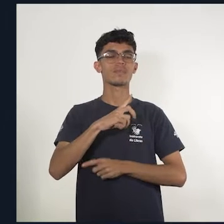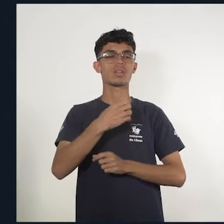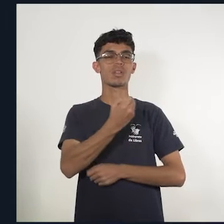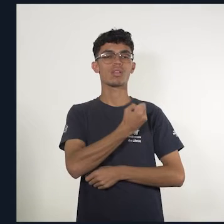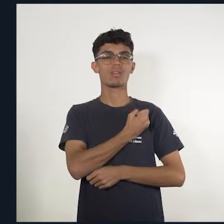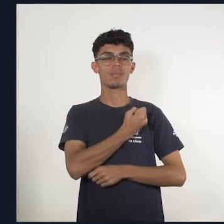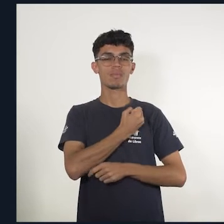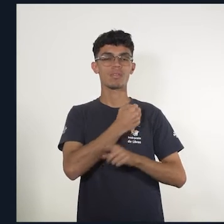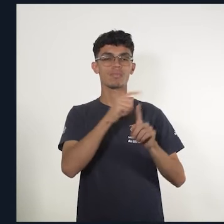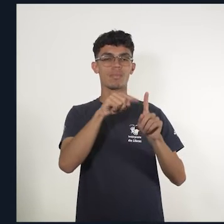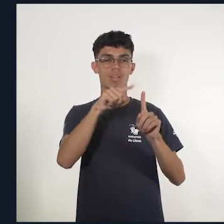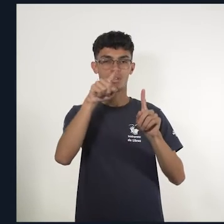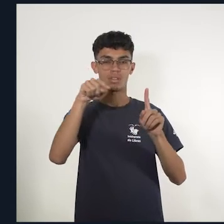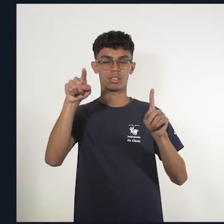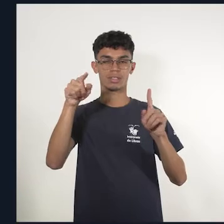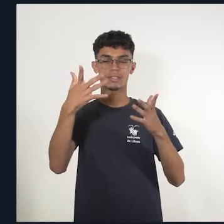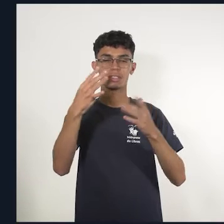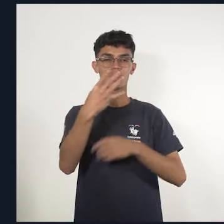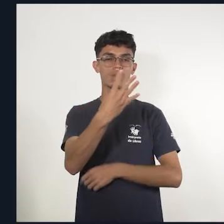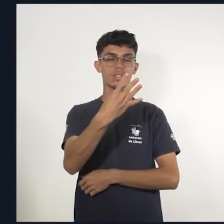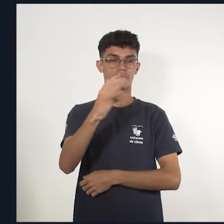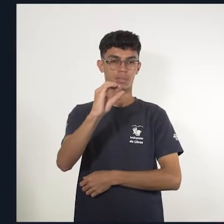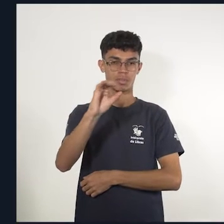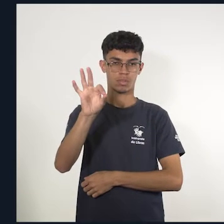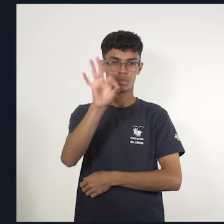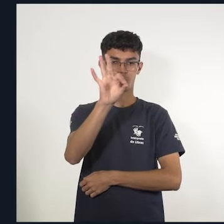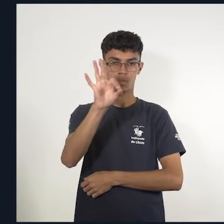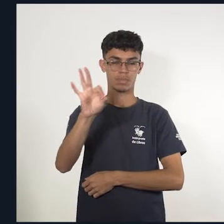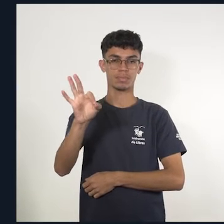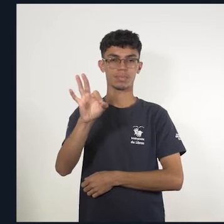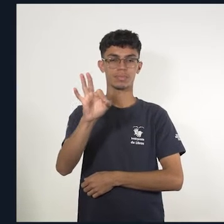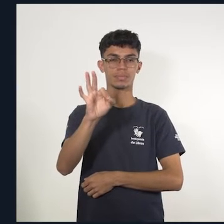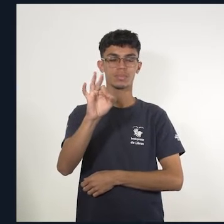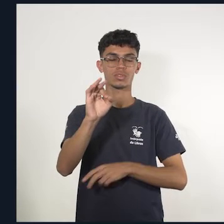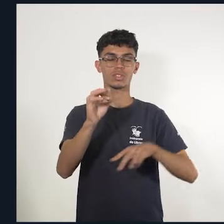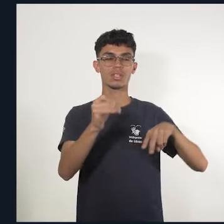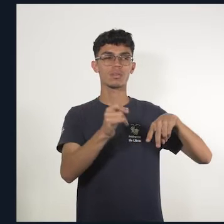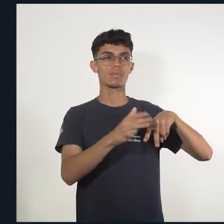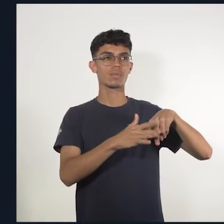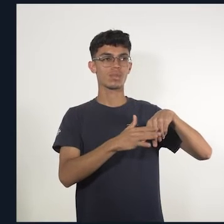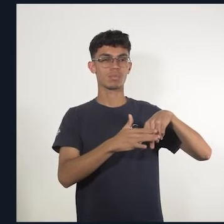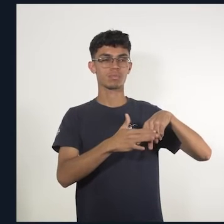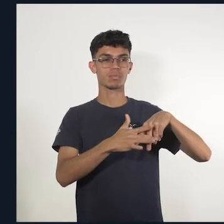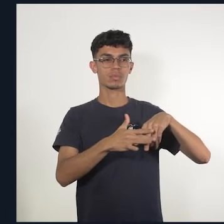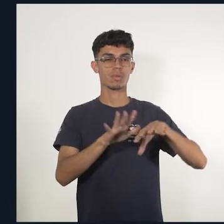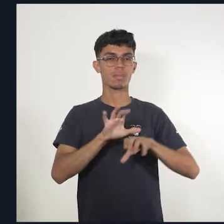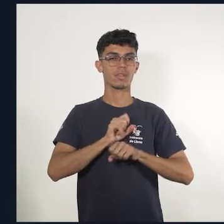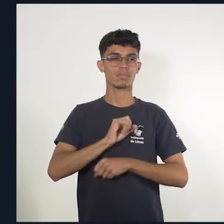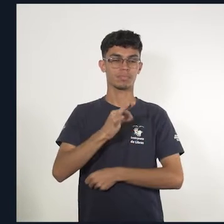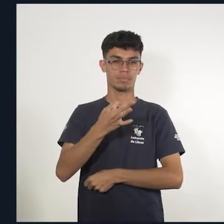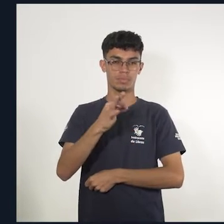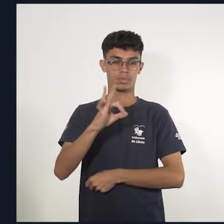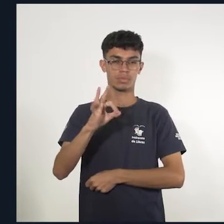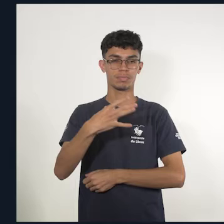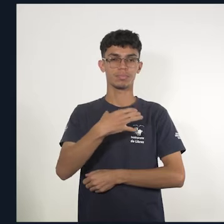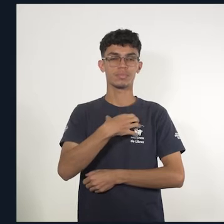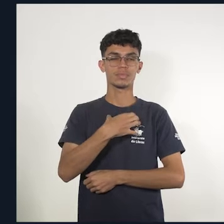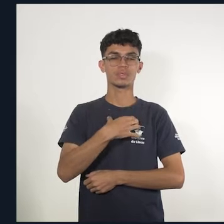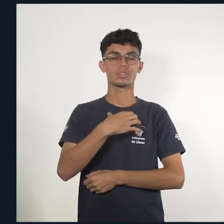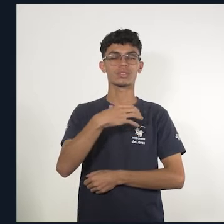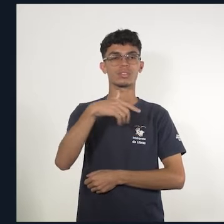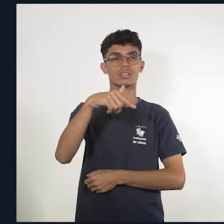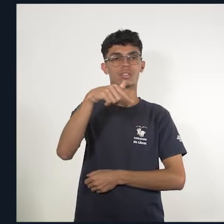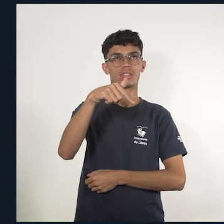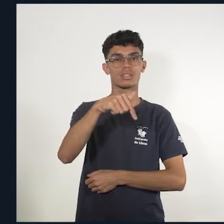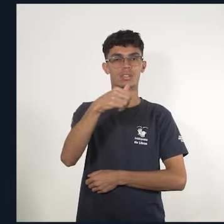que normalmente foi na casa de 40% os assintomáticos, saltou agora para 56,1%, muito